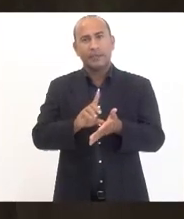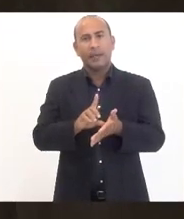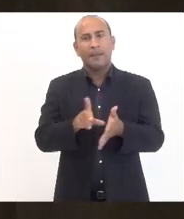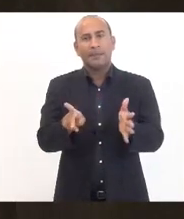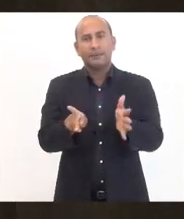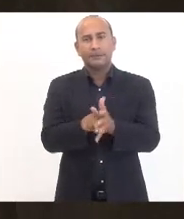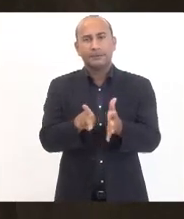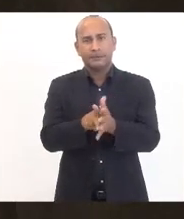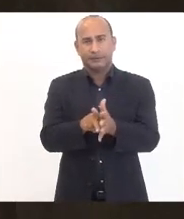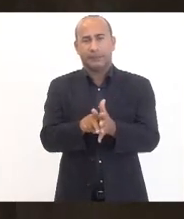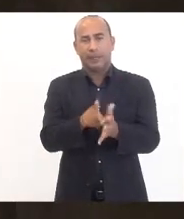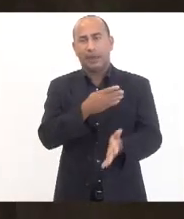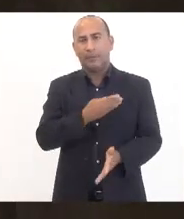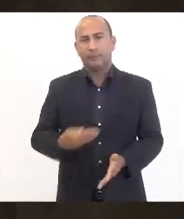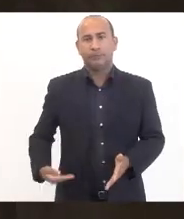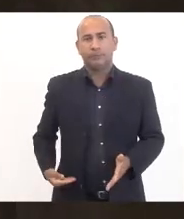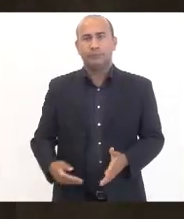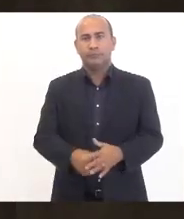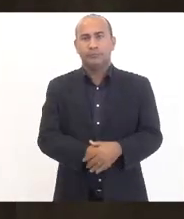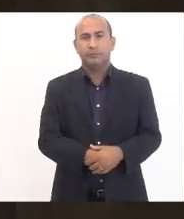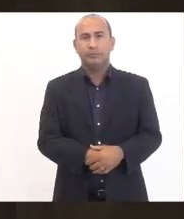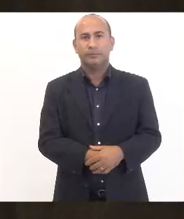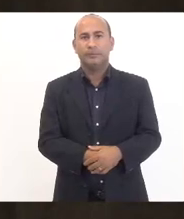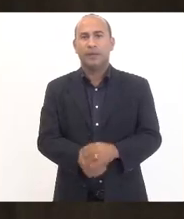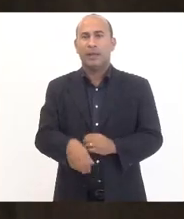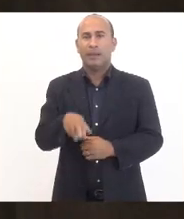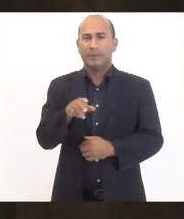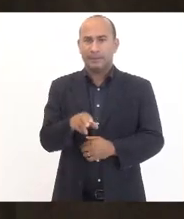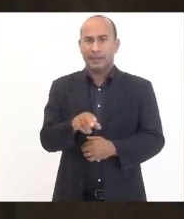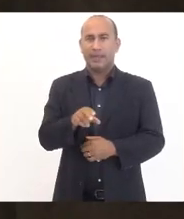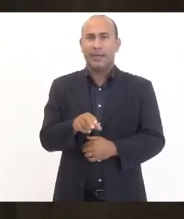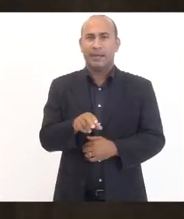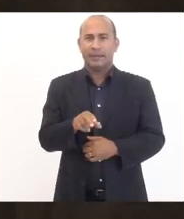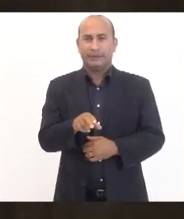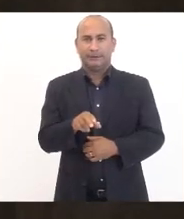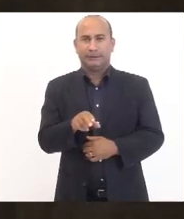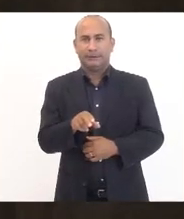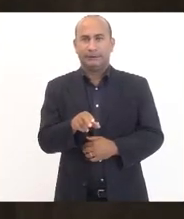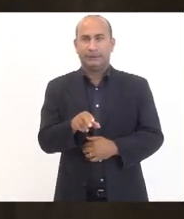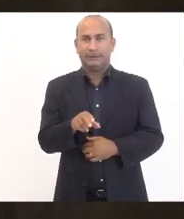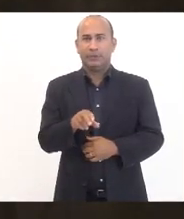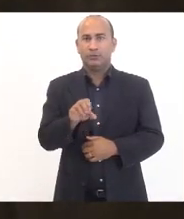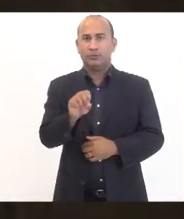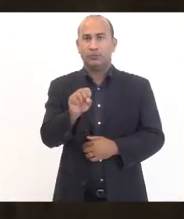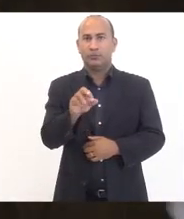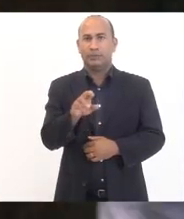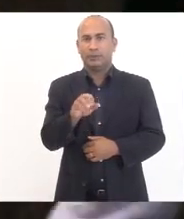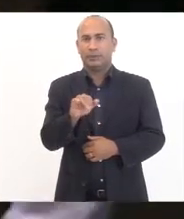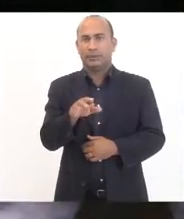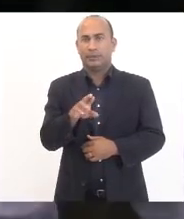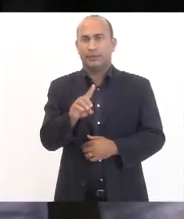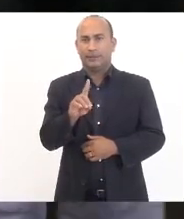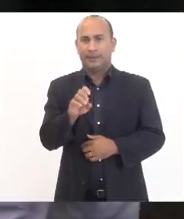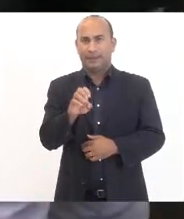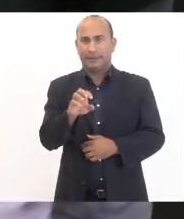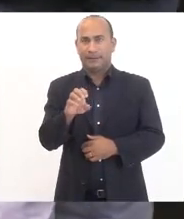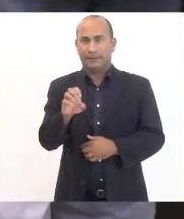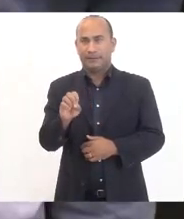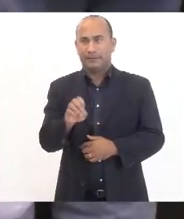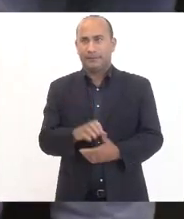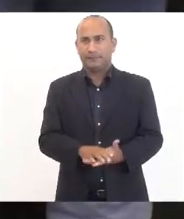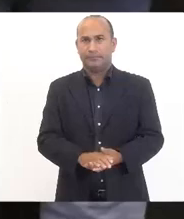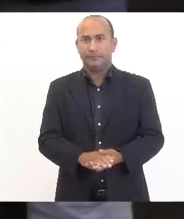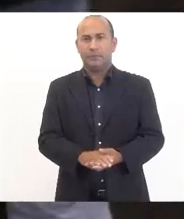utilidade pública, a Irmandade Nossa Senhora da Soledade, no município de Jeiro Paulo de Fronten, só